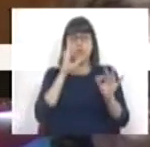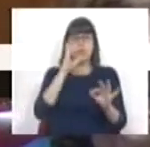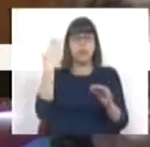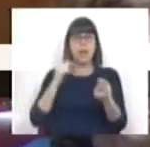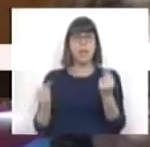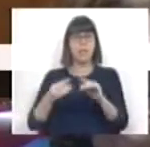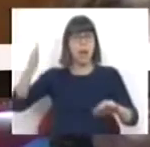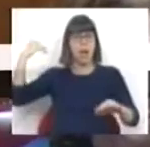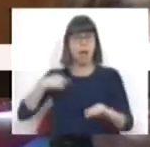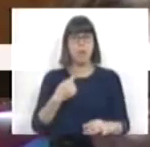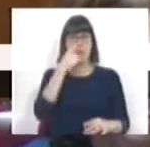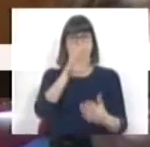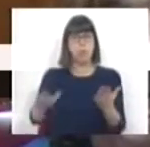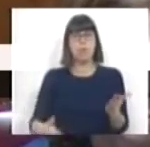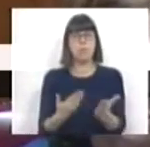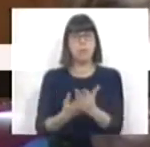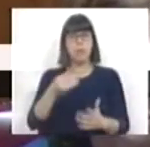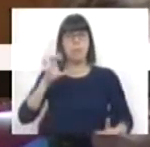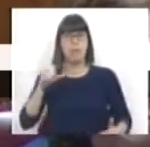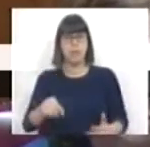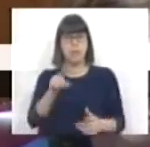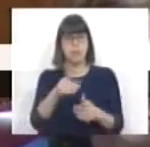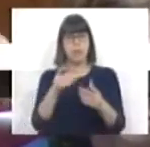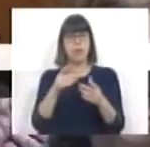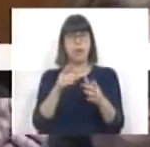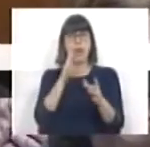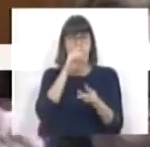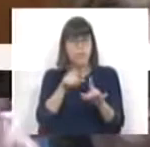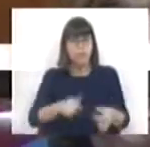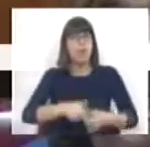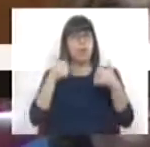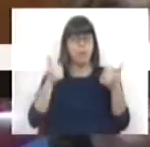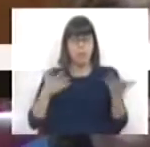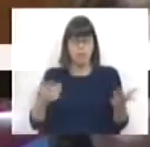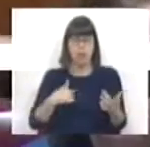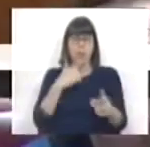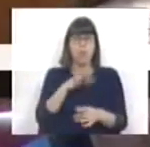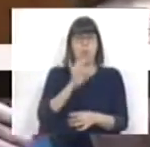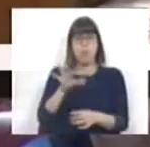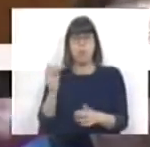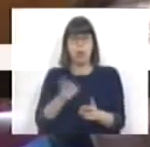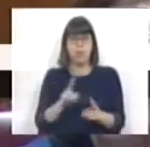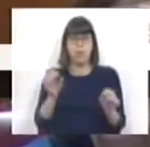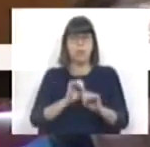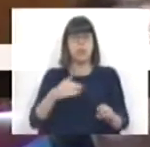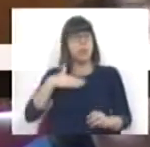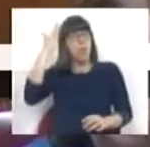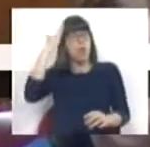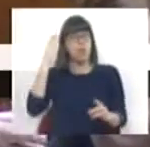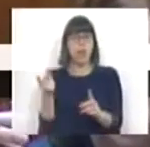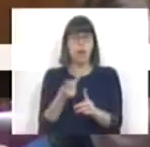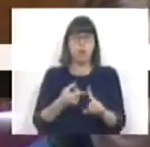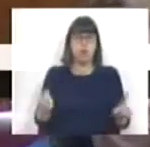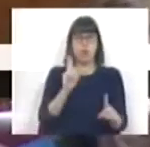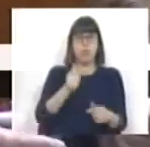já no debate anterior, que optarei pela proposta do PCP de nacionalização, se essa for a melhor. Não optarei nem por uma nem por outra, se entender que